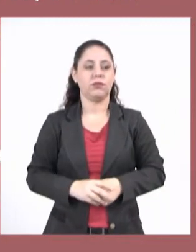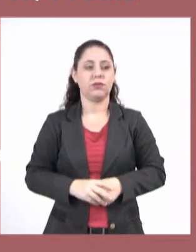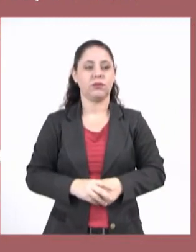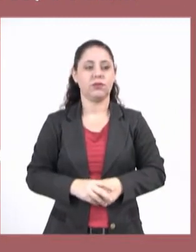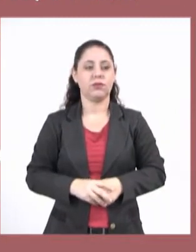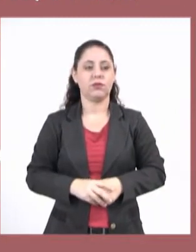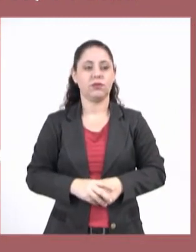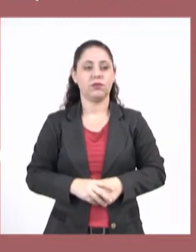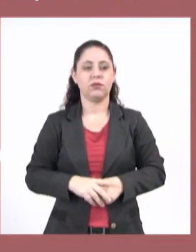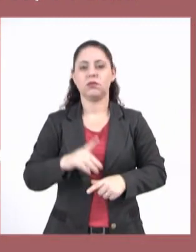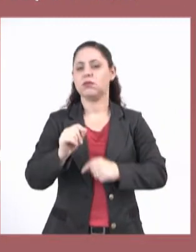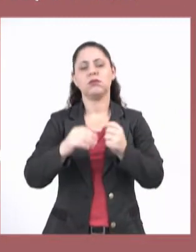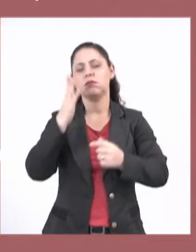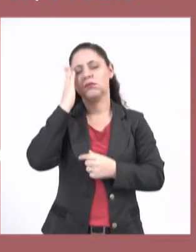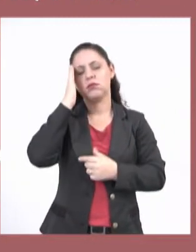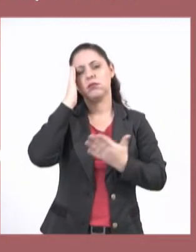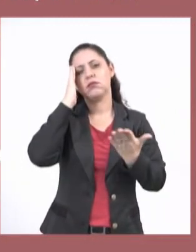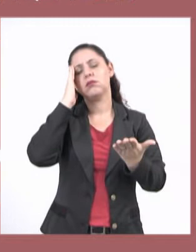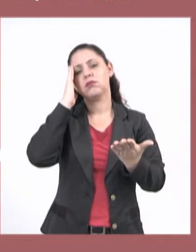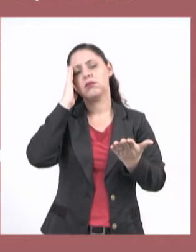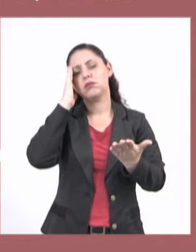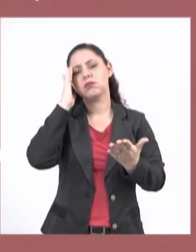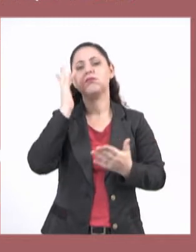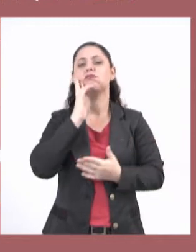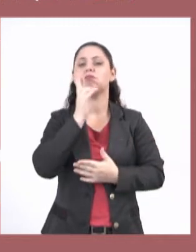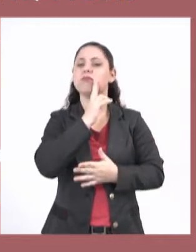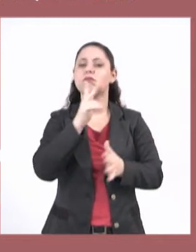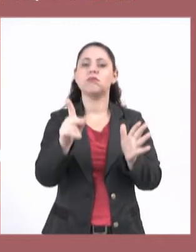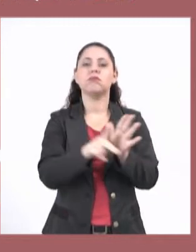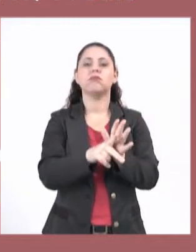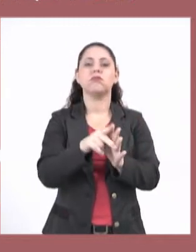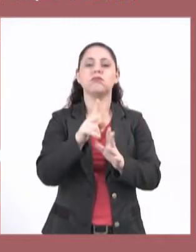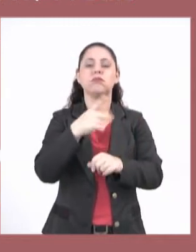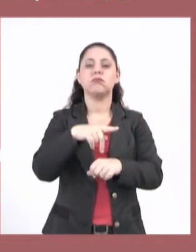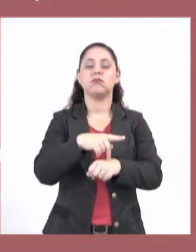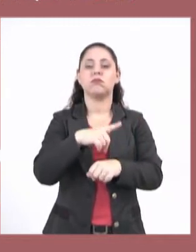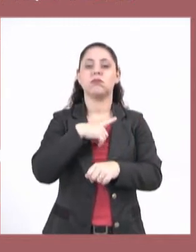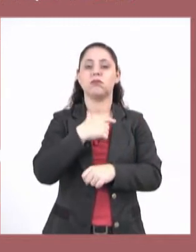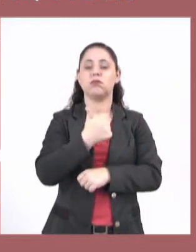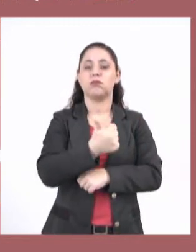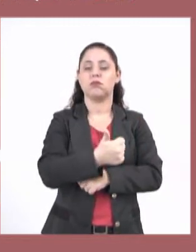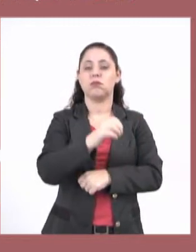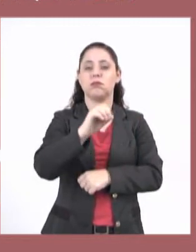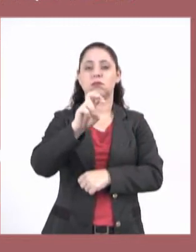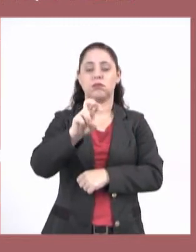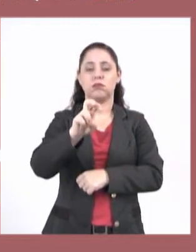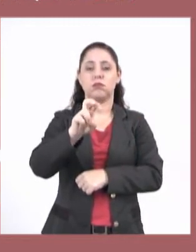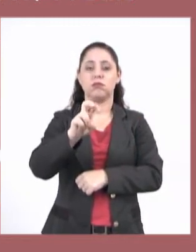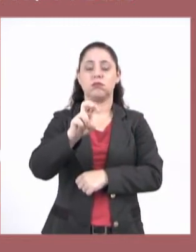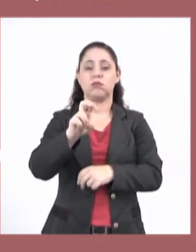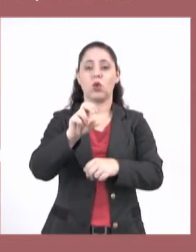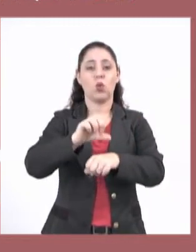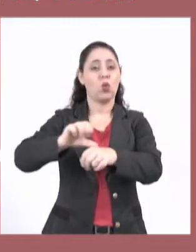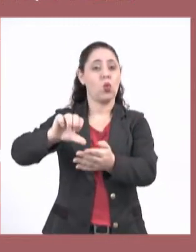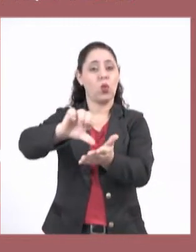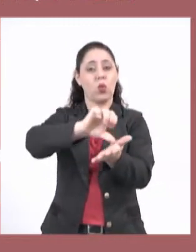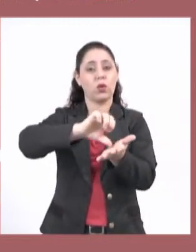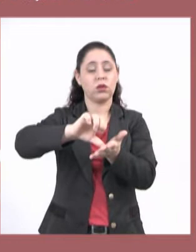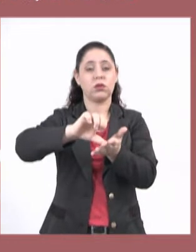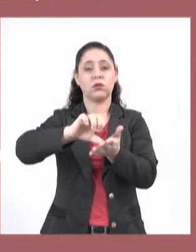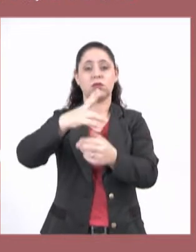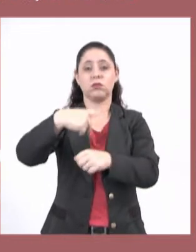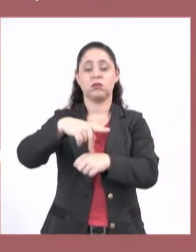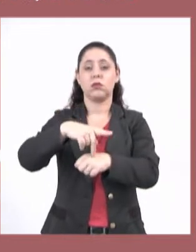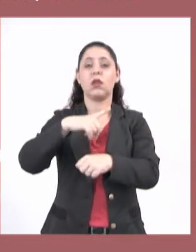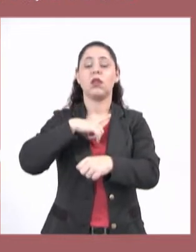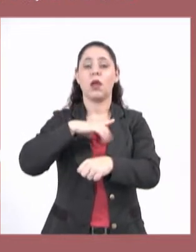Então, o que que a gente sabe de restaurante popular do Brasil, né? A gente tem 135 unidades de restaurantes populares no Brasil já, que servem